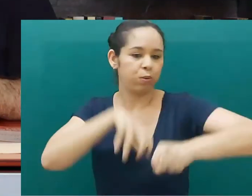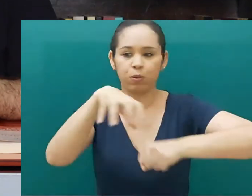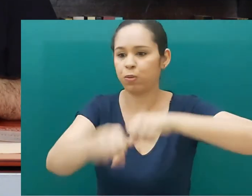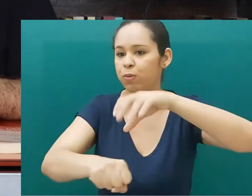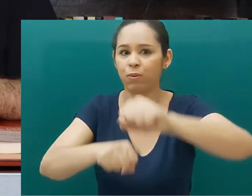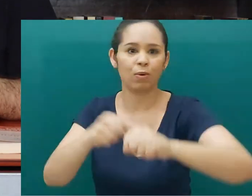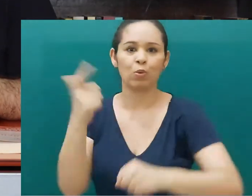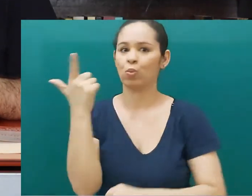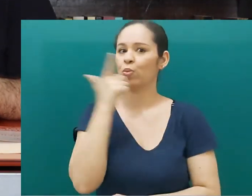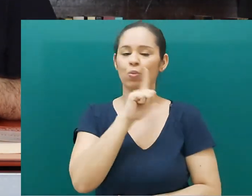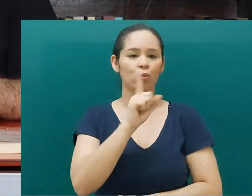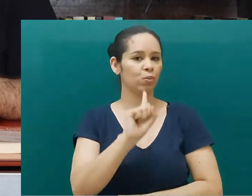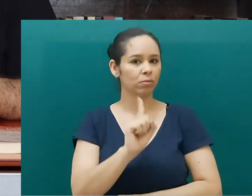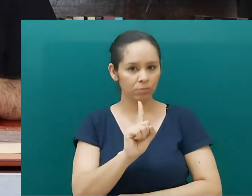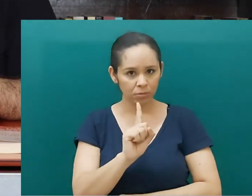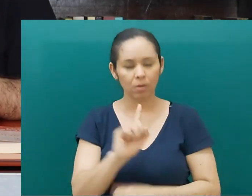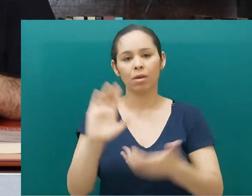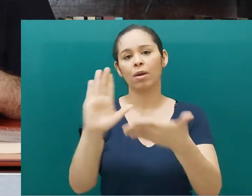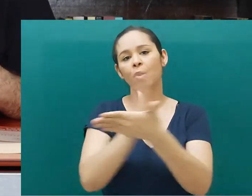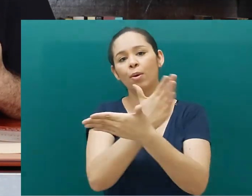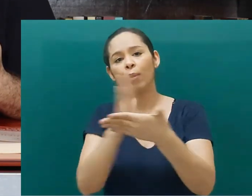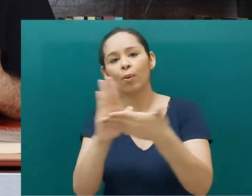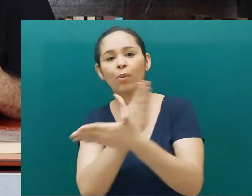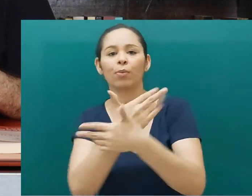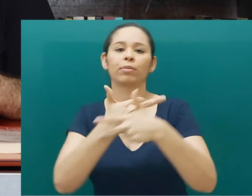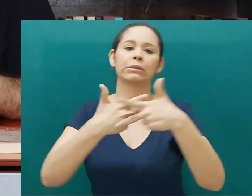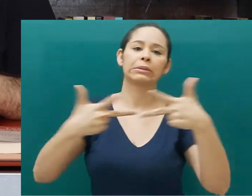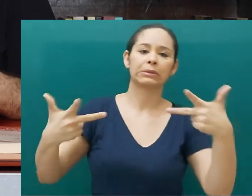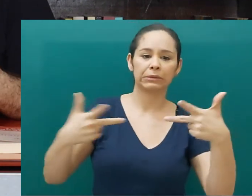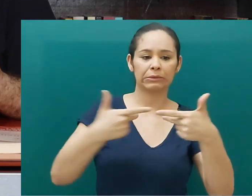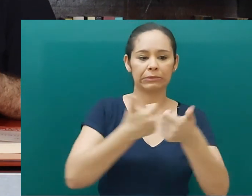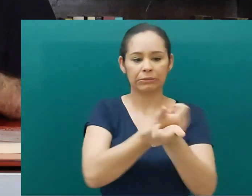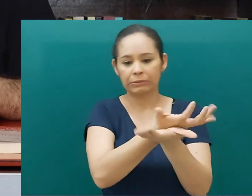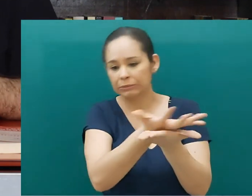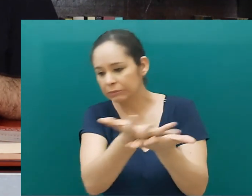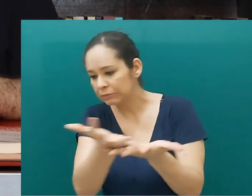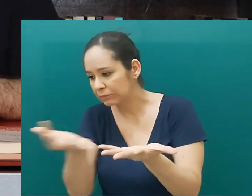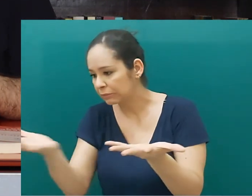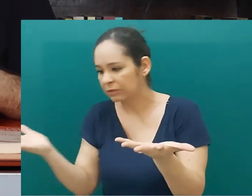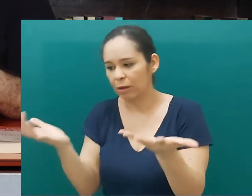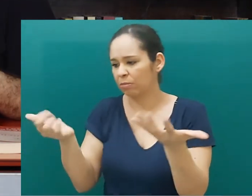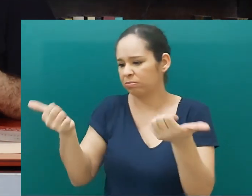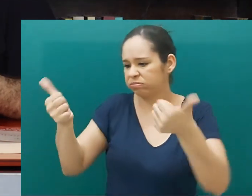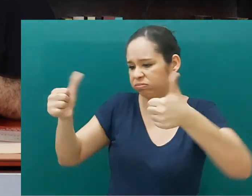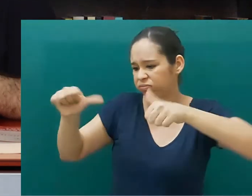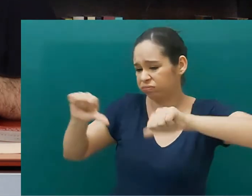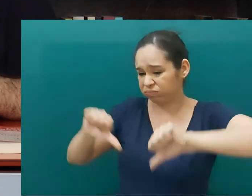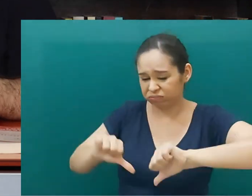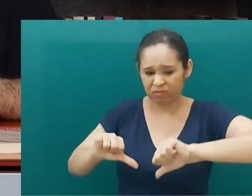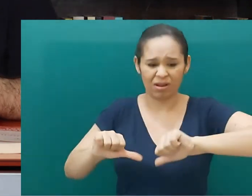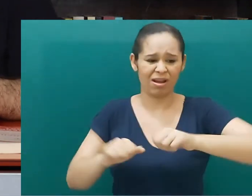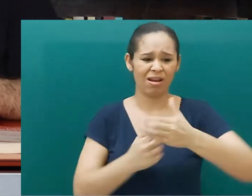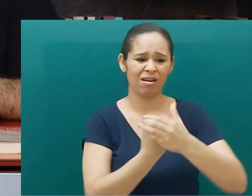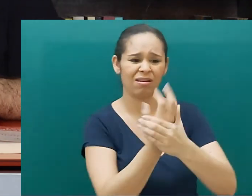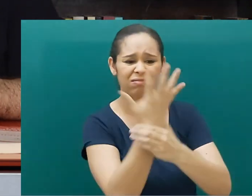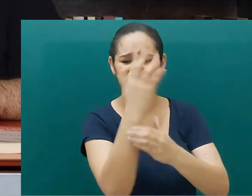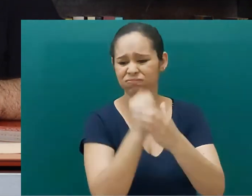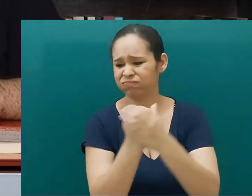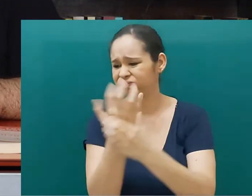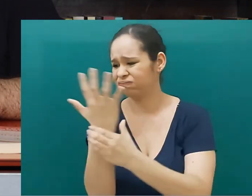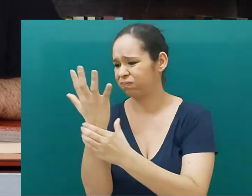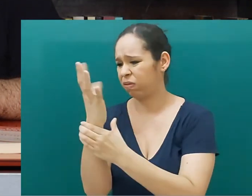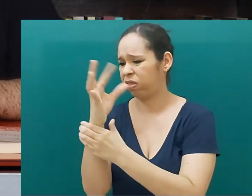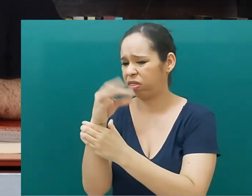região, algumas coisas, alguns atributos agrícolas não deram certo, algumas plantações não foram para